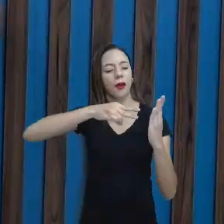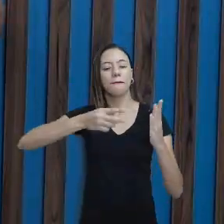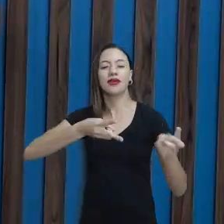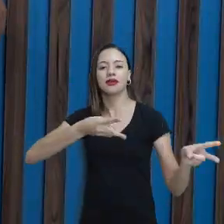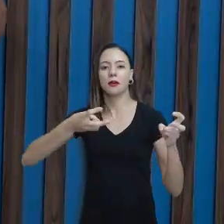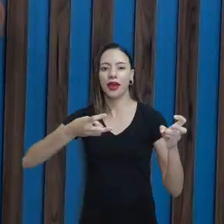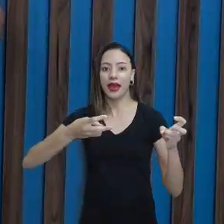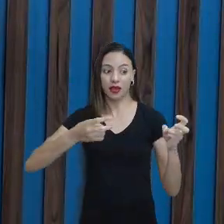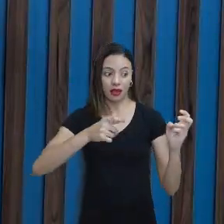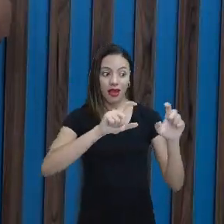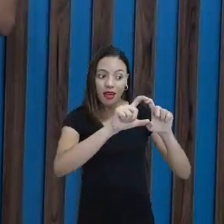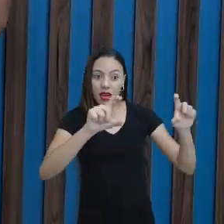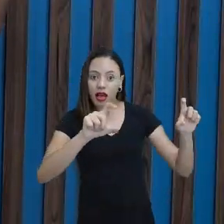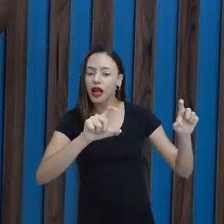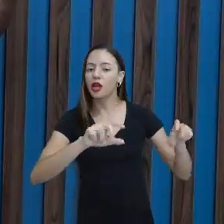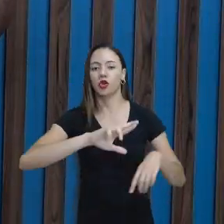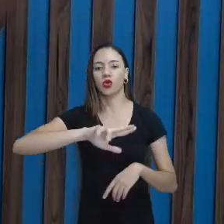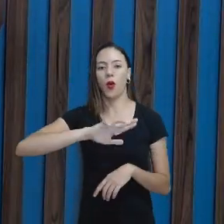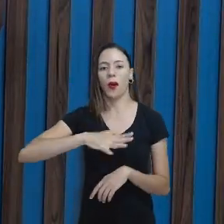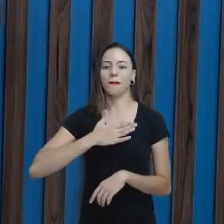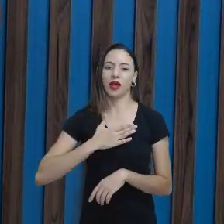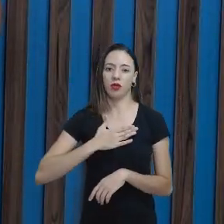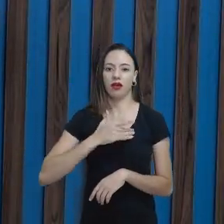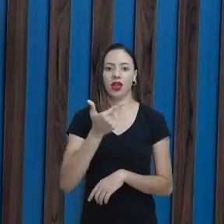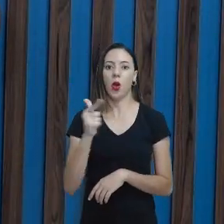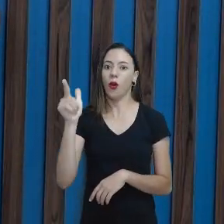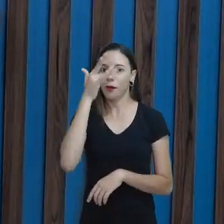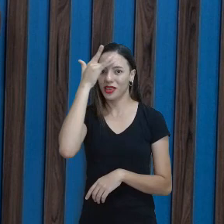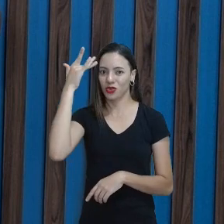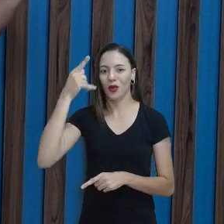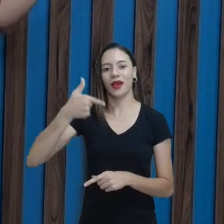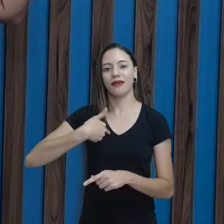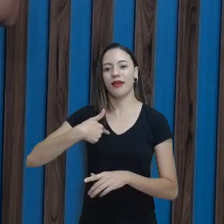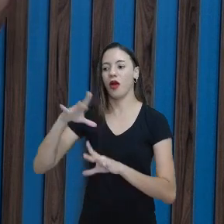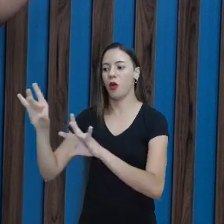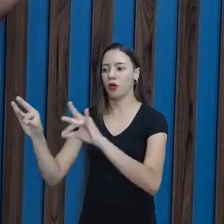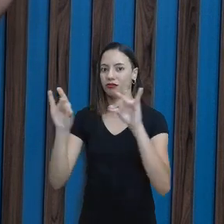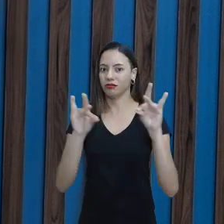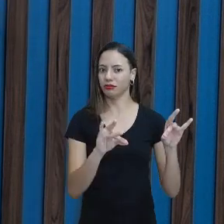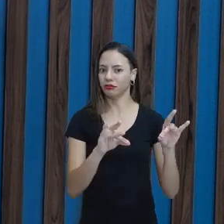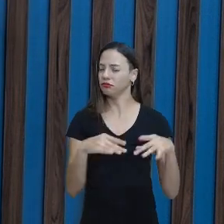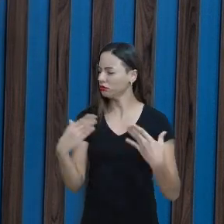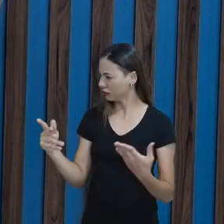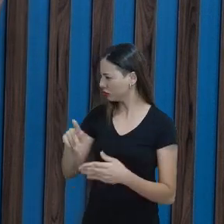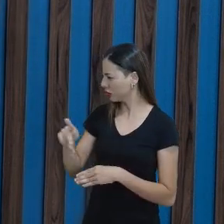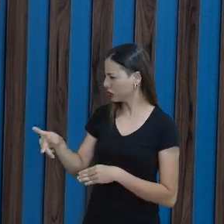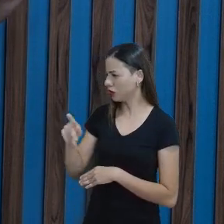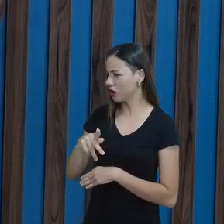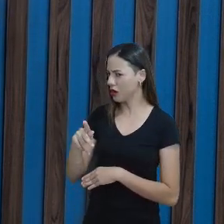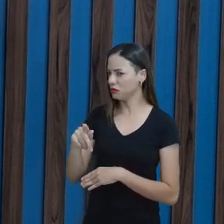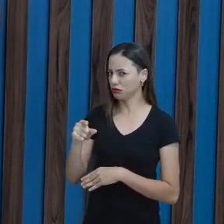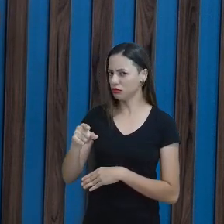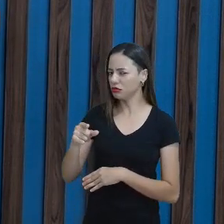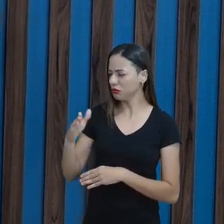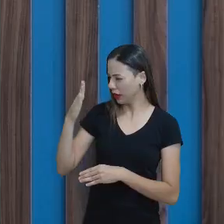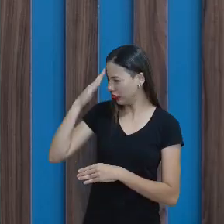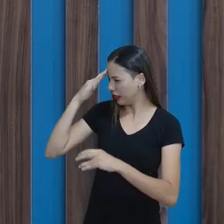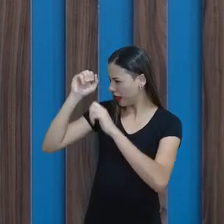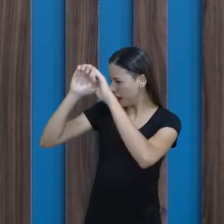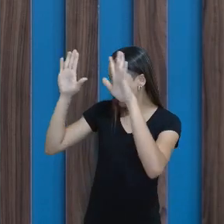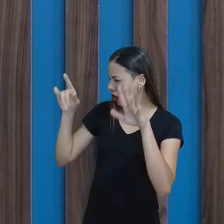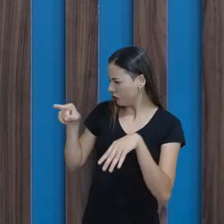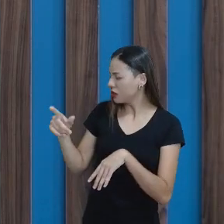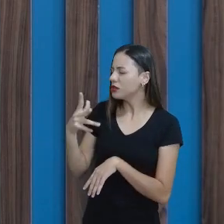sua autoria, sim um texto de uma outra pessoa. Joia? Professora Adriana, está ficando compreensível, você acha?